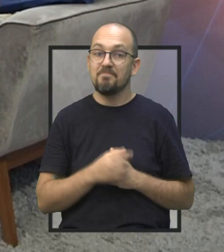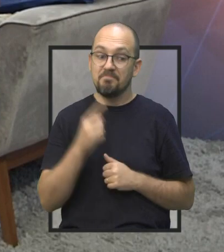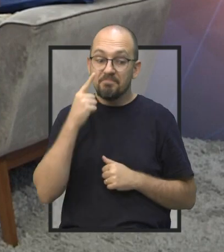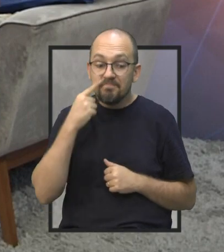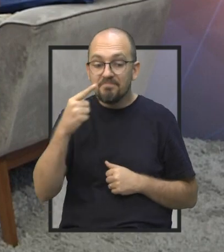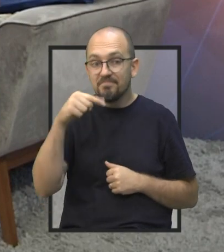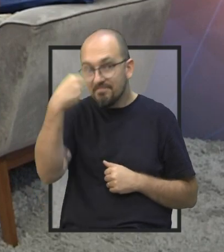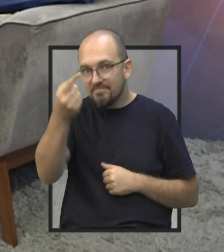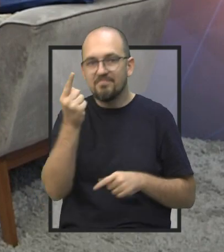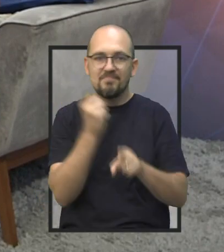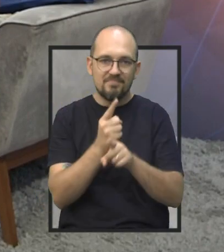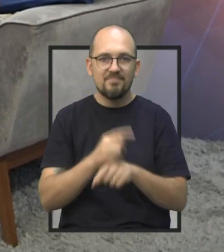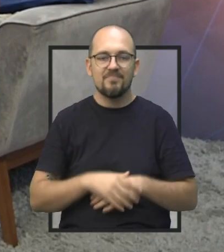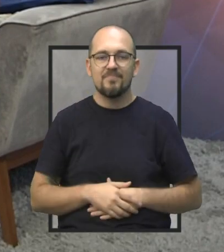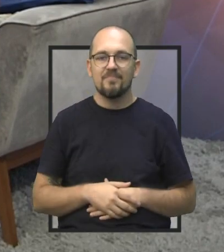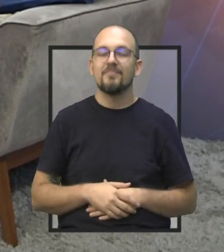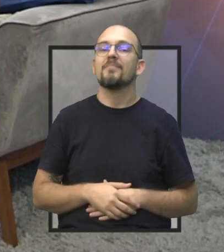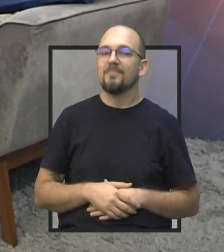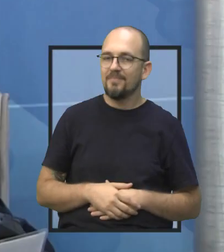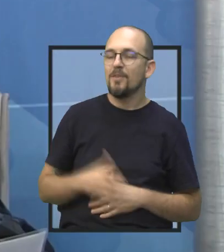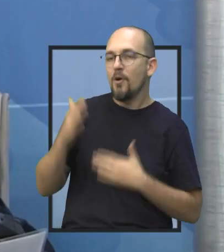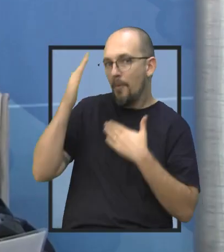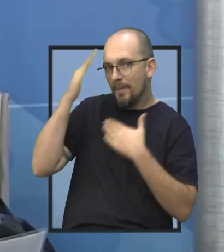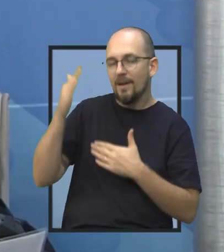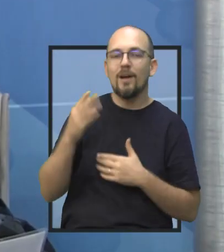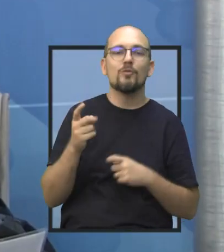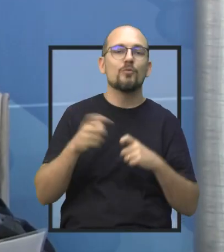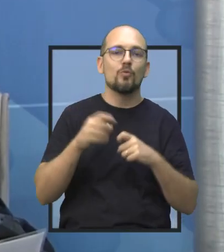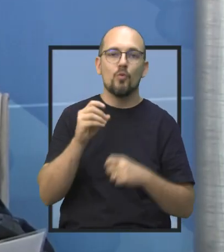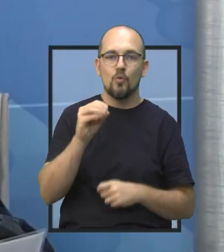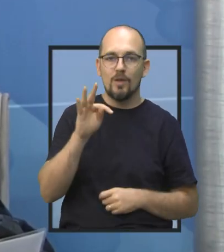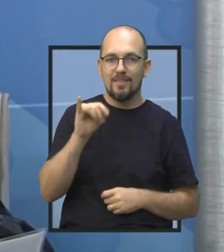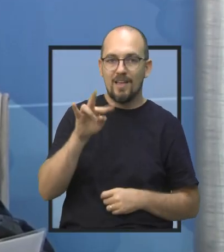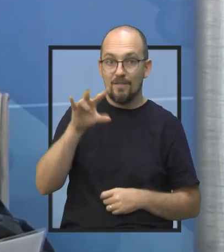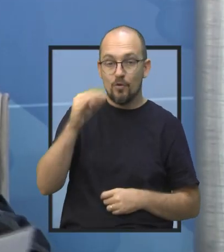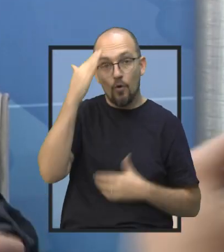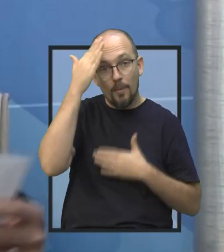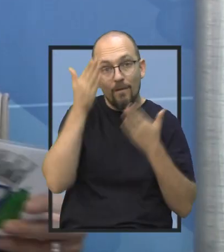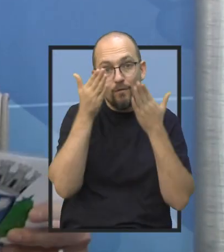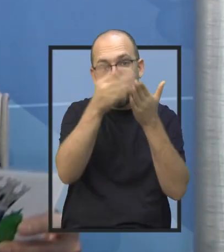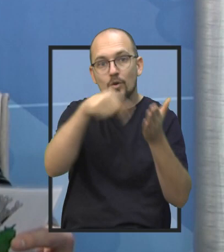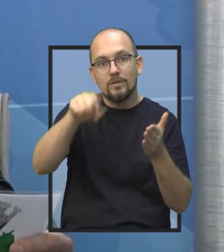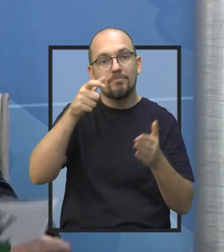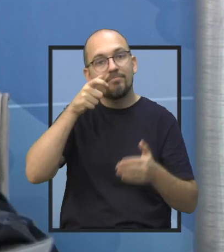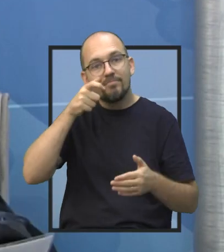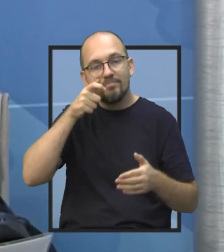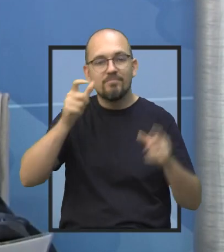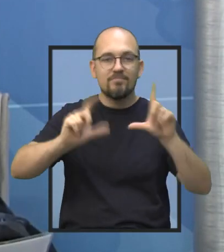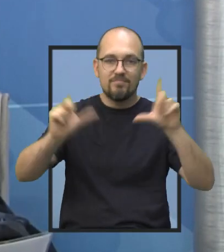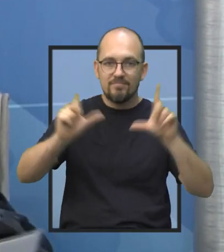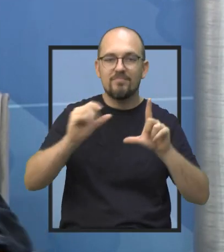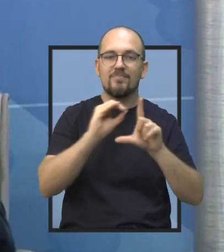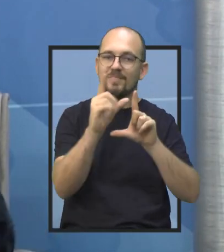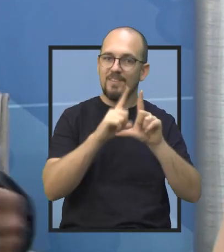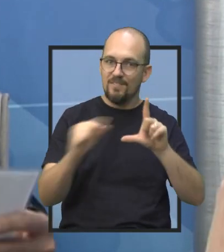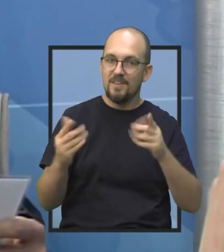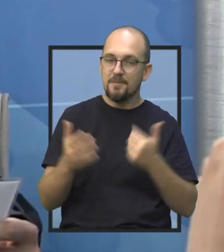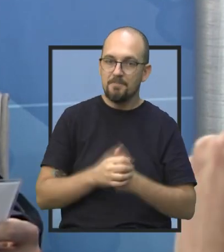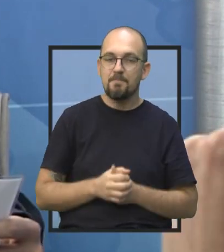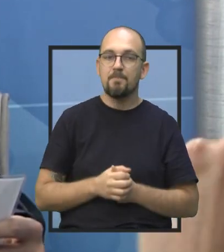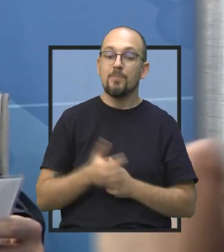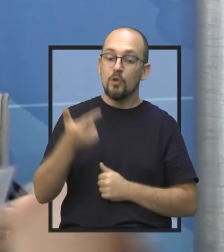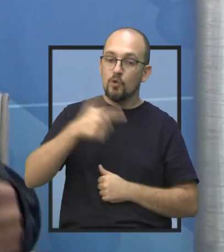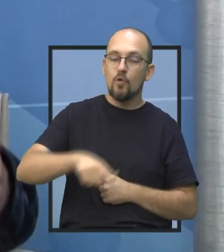numa próxima. Muito bem, muito obrigado, doutor Otávio. Muito obrigado a você, telespectador e telespectadora da TV Câmara, por